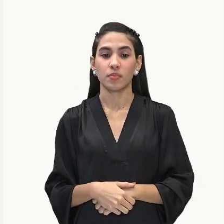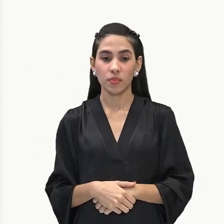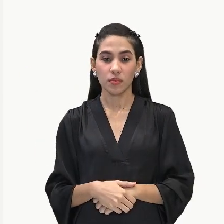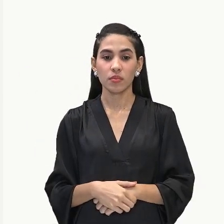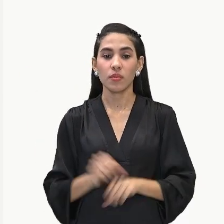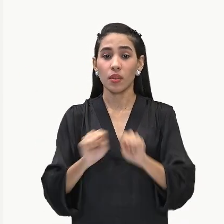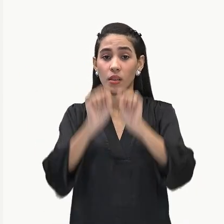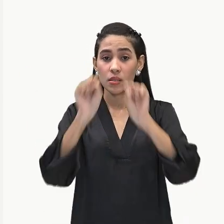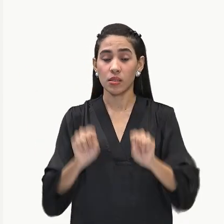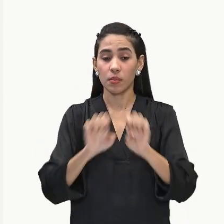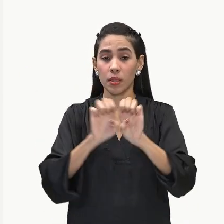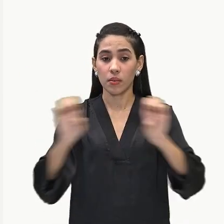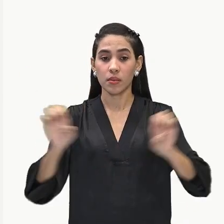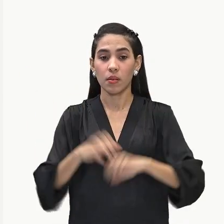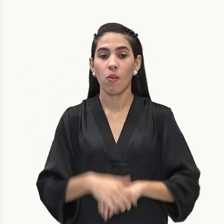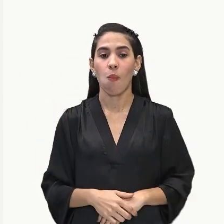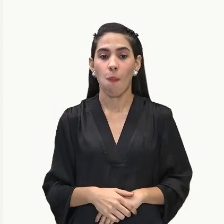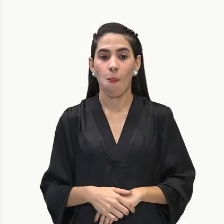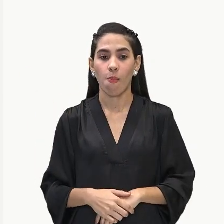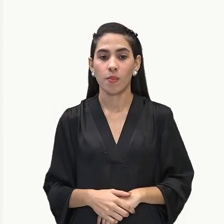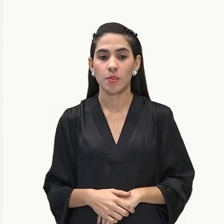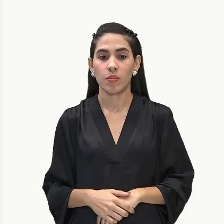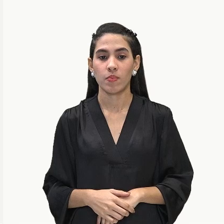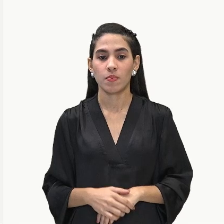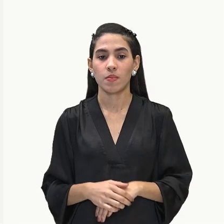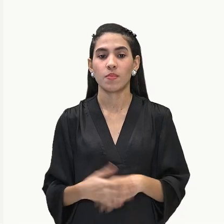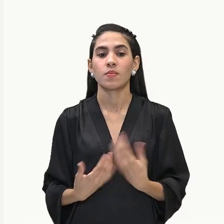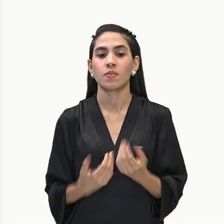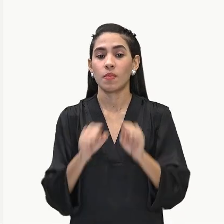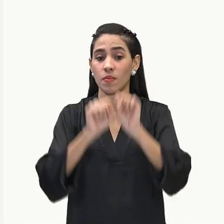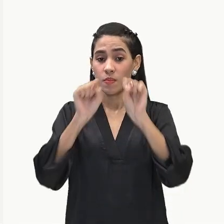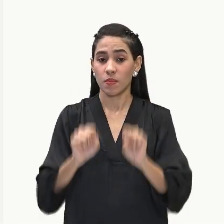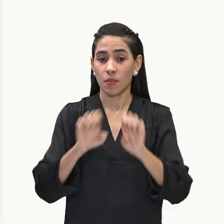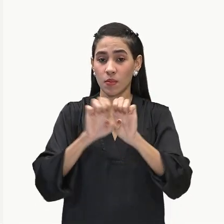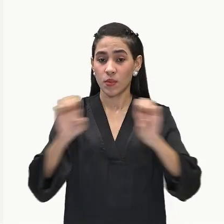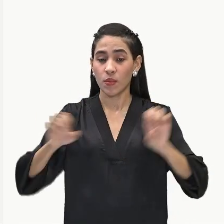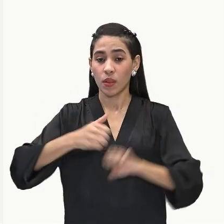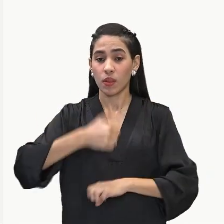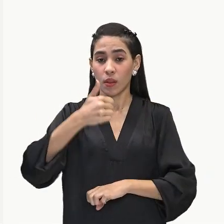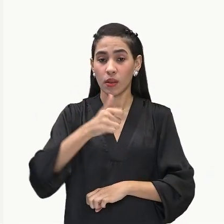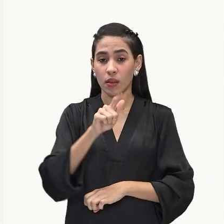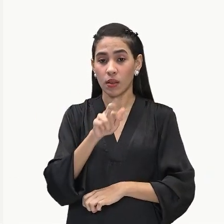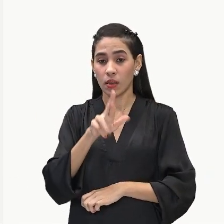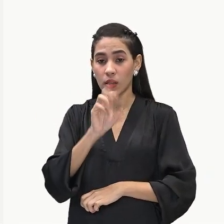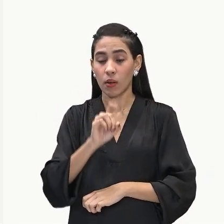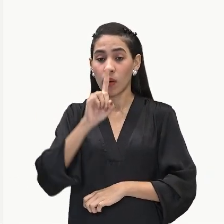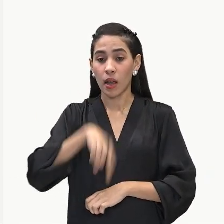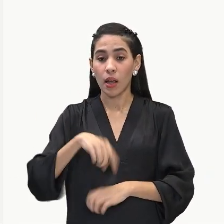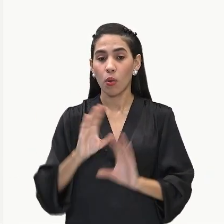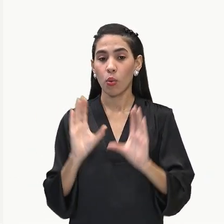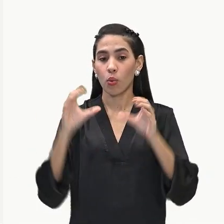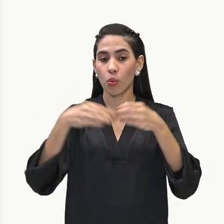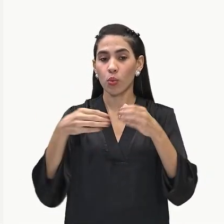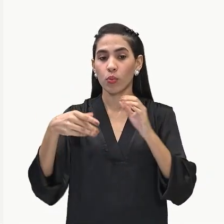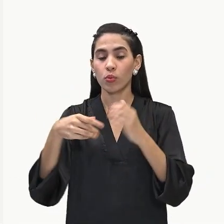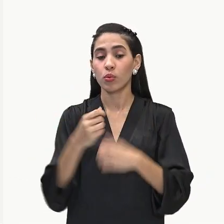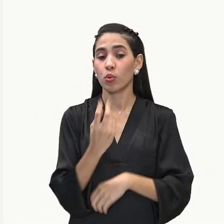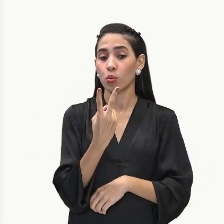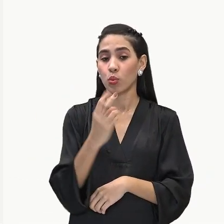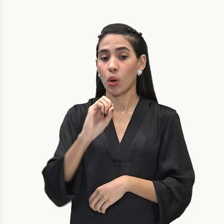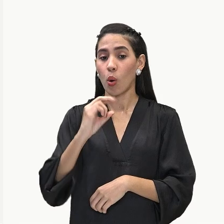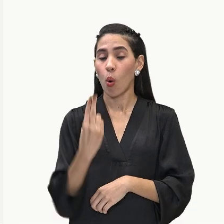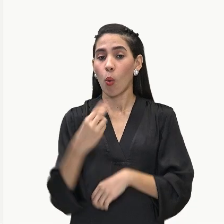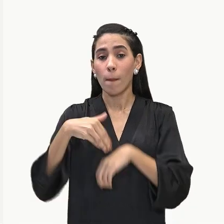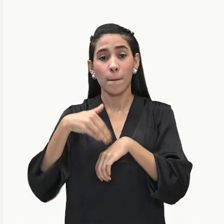de equação. Um sistema de equações do primeiro grau é um conjunto de duas ou mais equações,